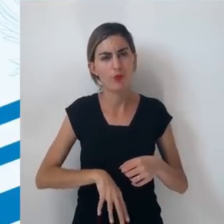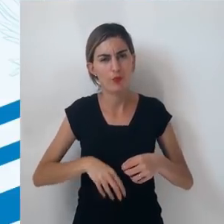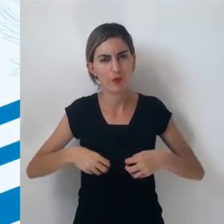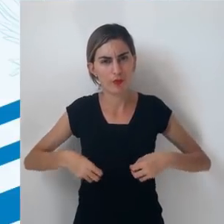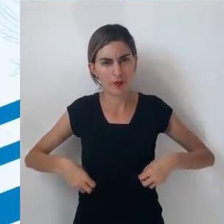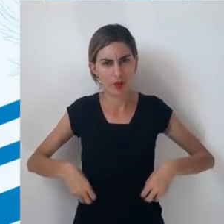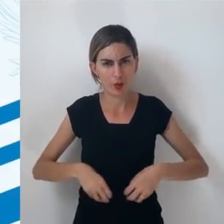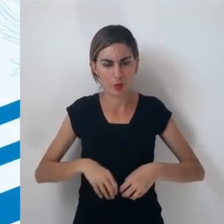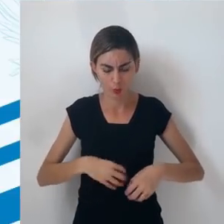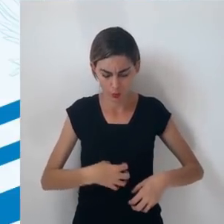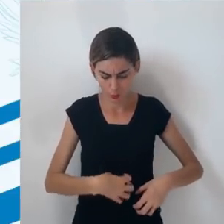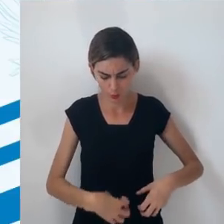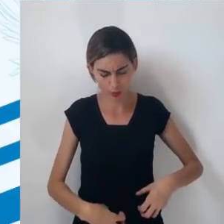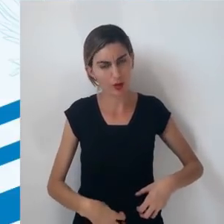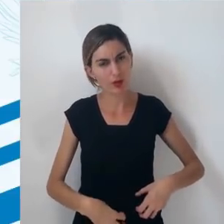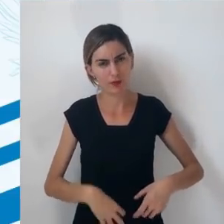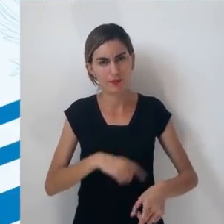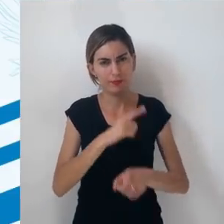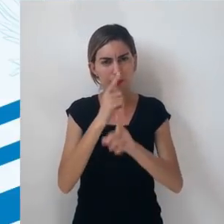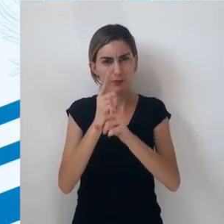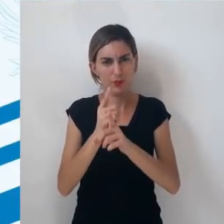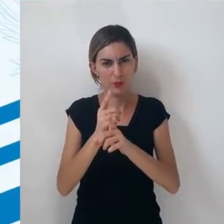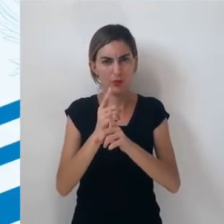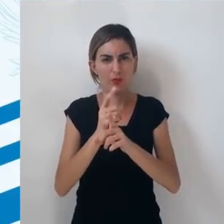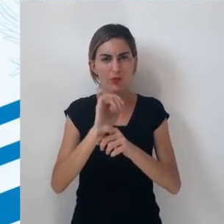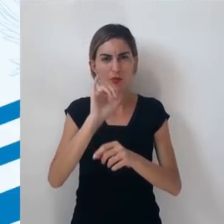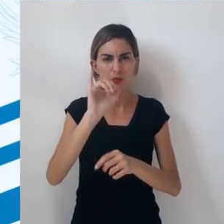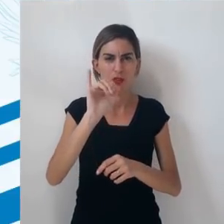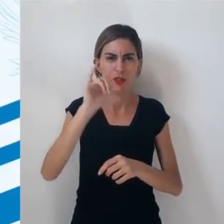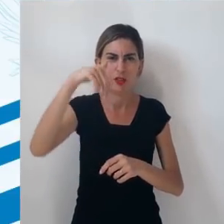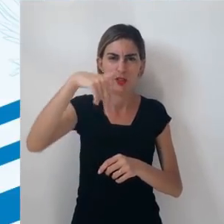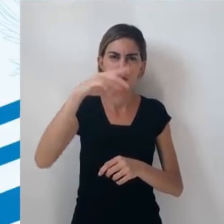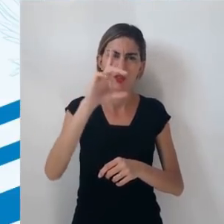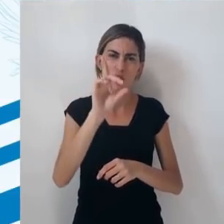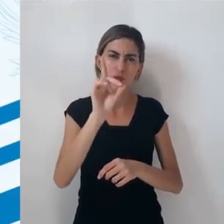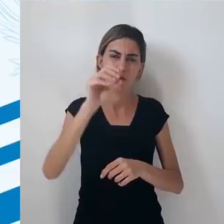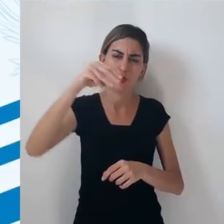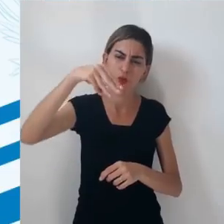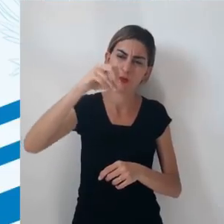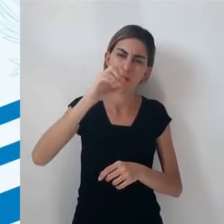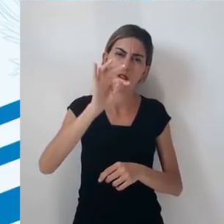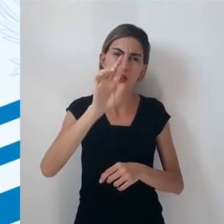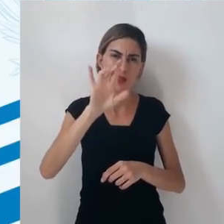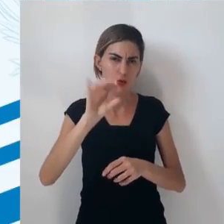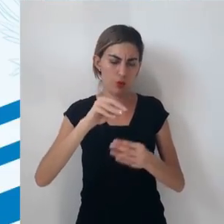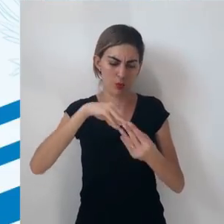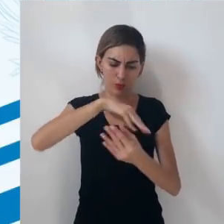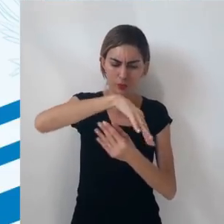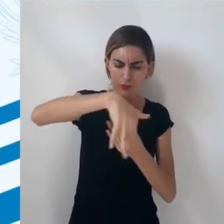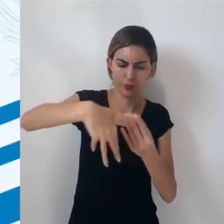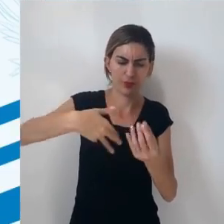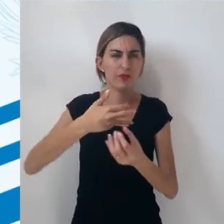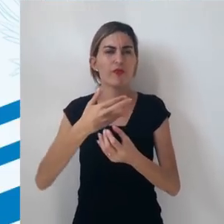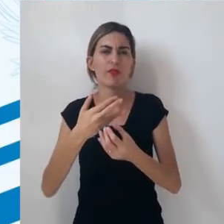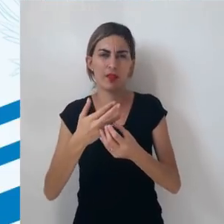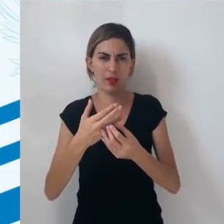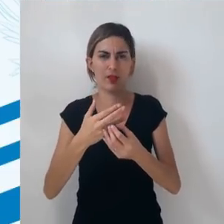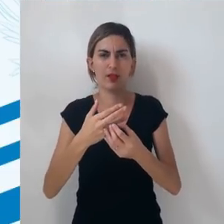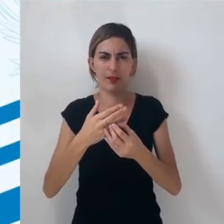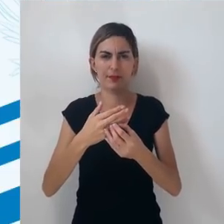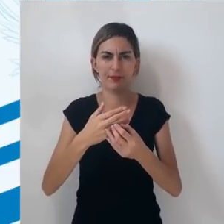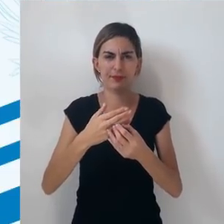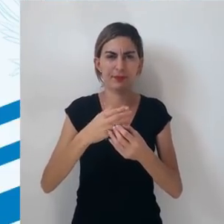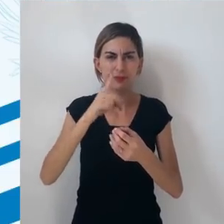para a cavidade do útero, onde a gente encontra o endométrio. Lógico que ele vai ser envolvido, né,